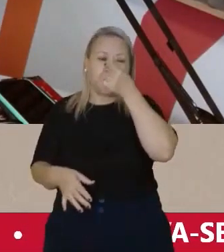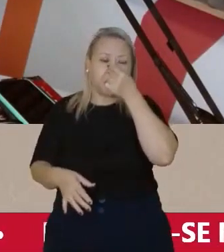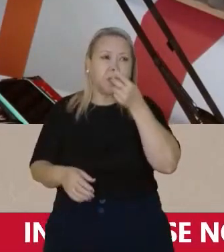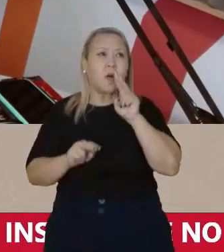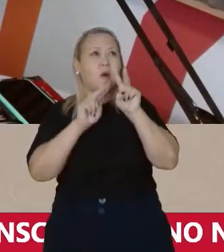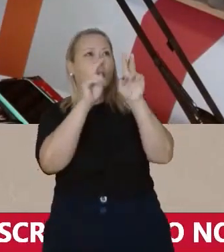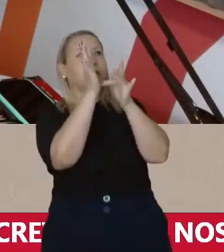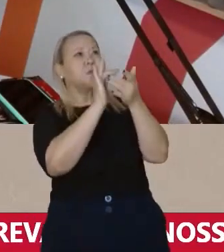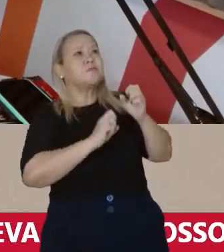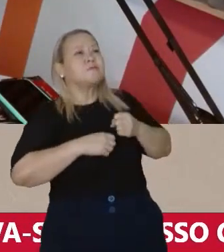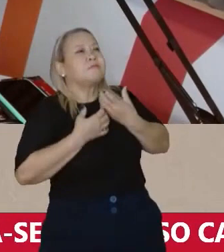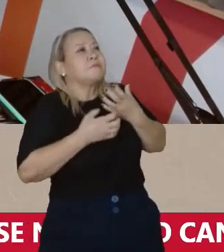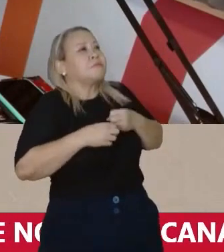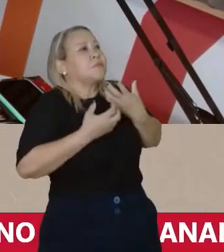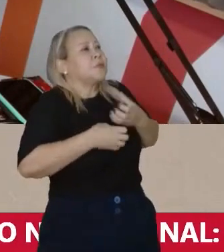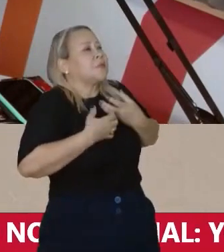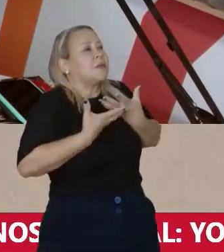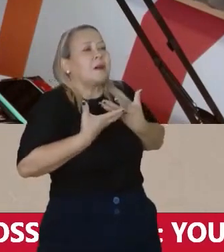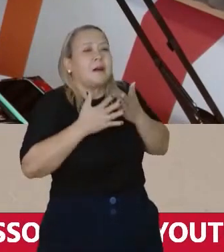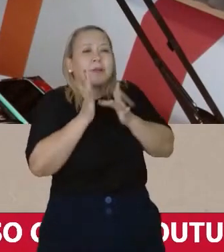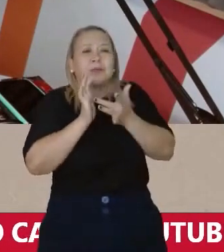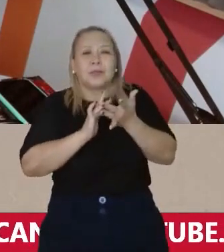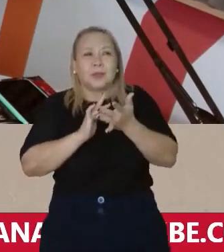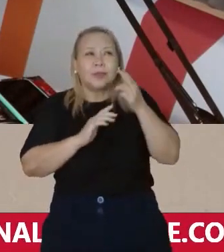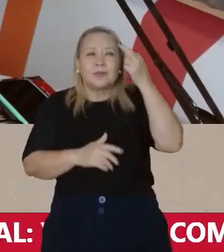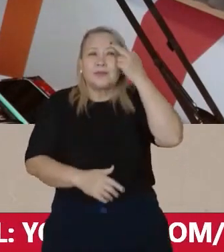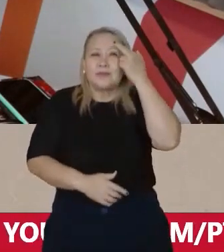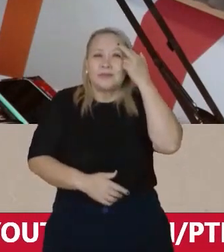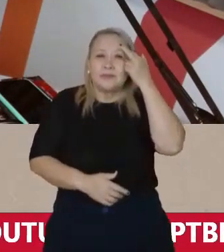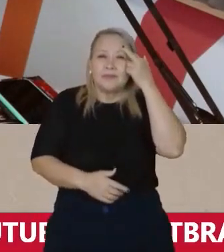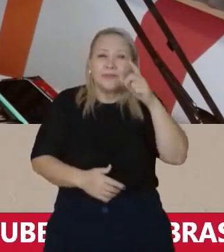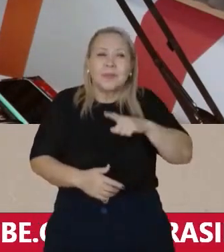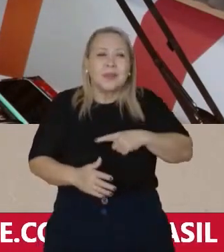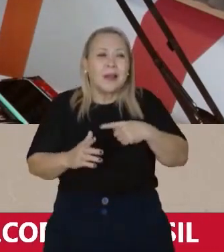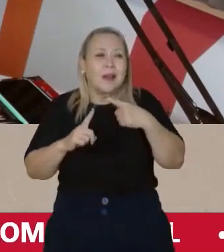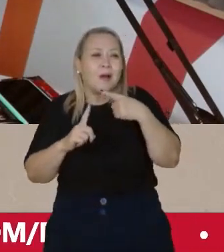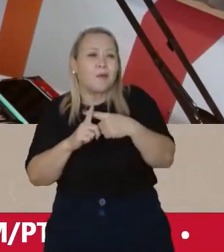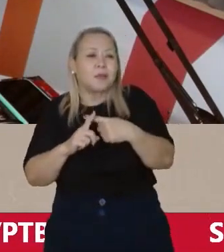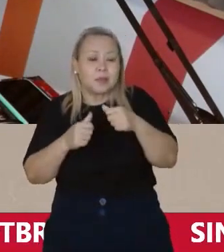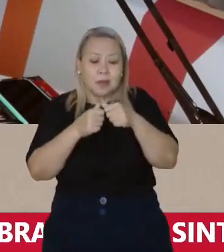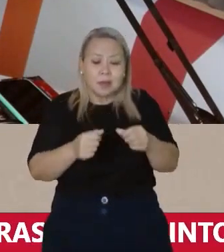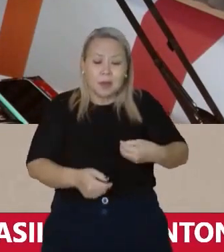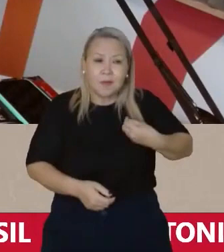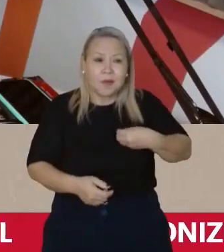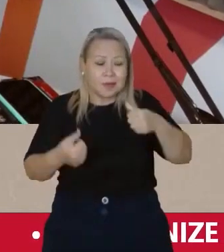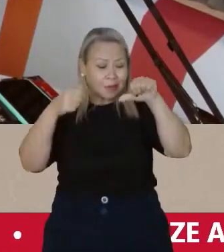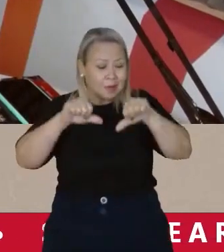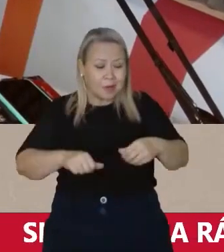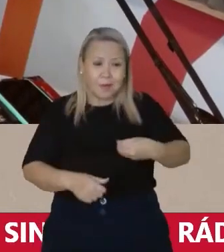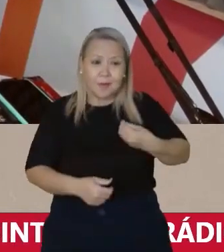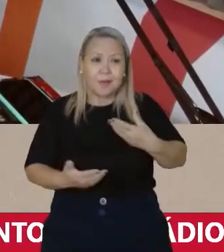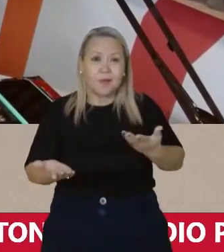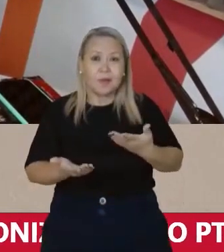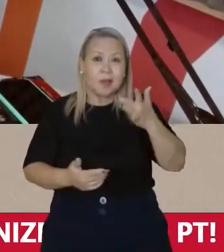Amanda, e fico encantado com Jesus. E assim, é isso que eu quero pensar. Tem algo positivo no que estamos vivendo hoje, nessa tragédia que a gente está vivendo hoje. As